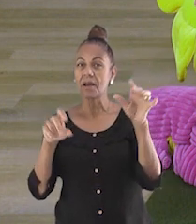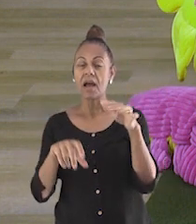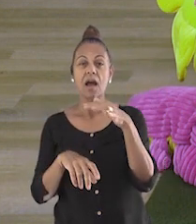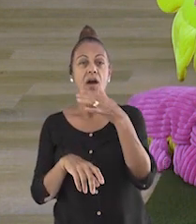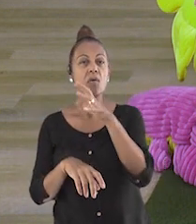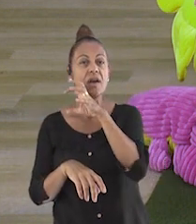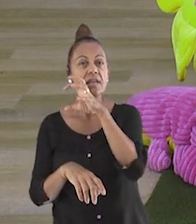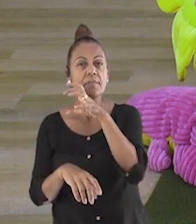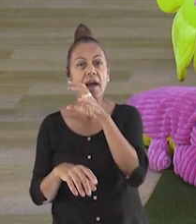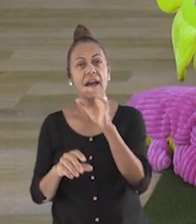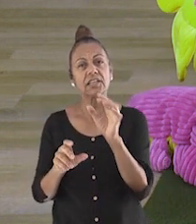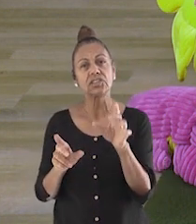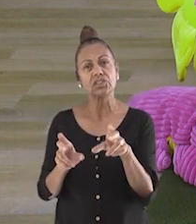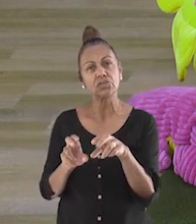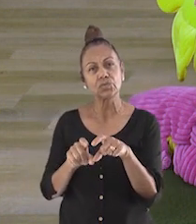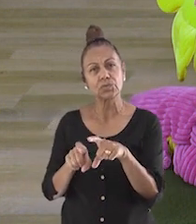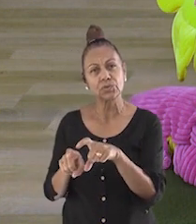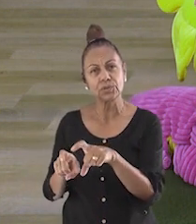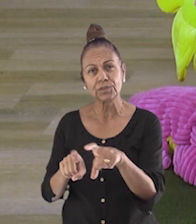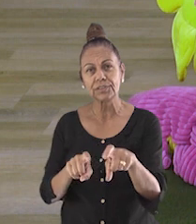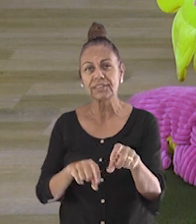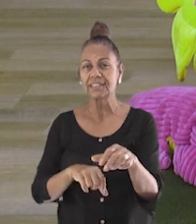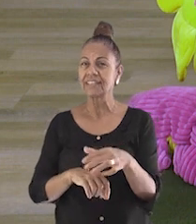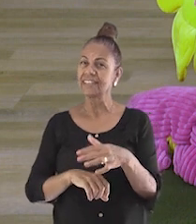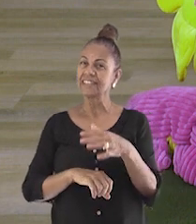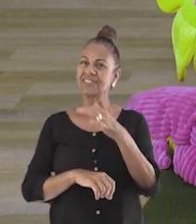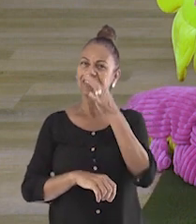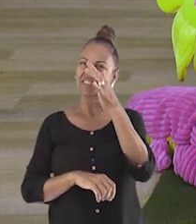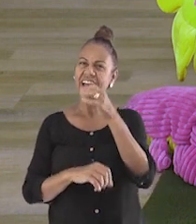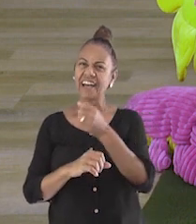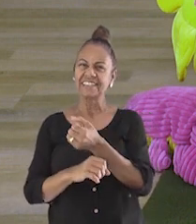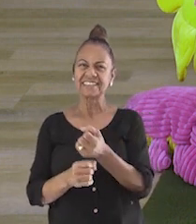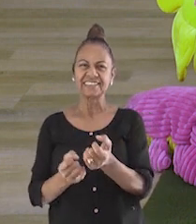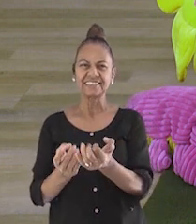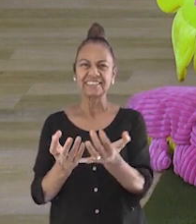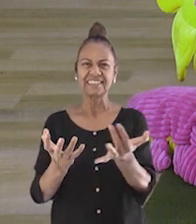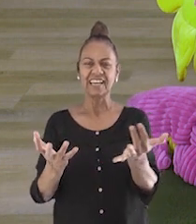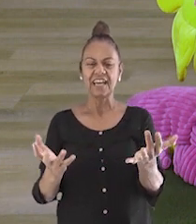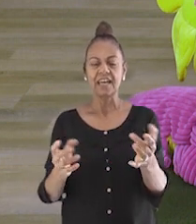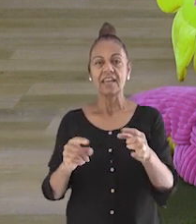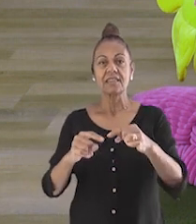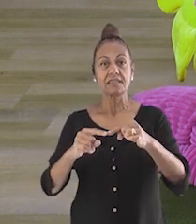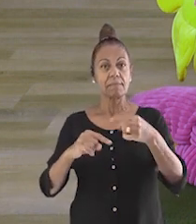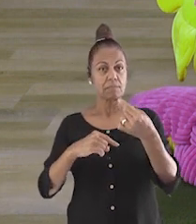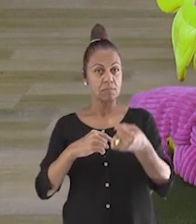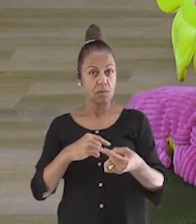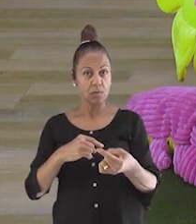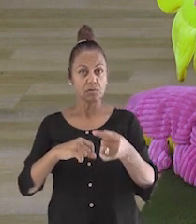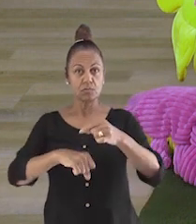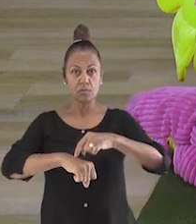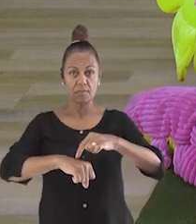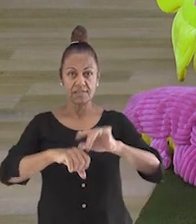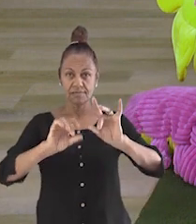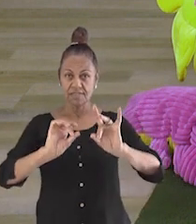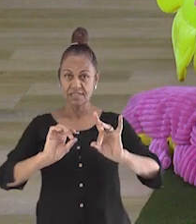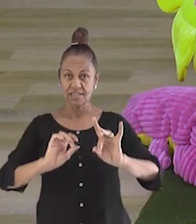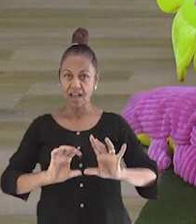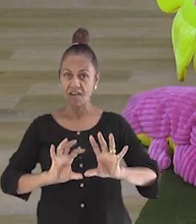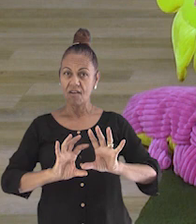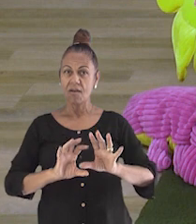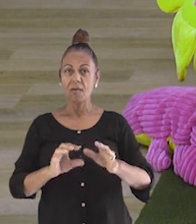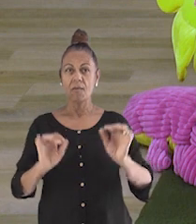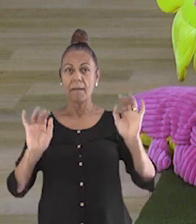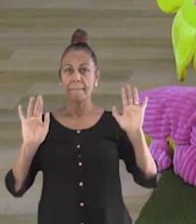de jardim. E depois também vamos para aquele momento especial, o mão na massa,